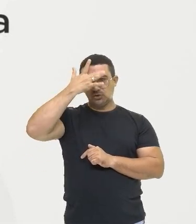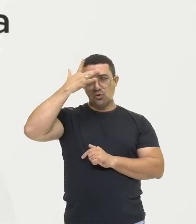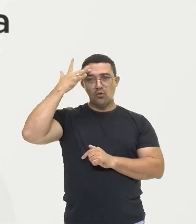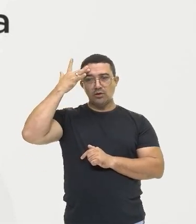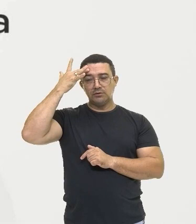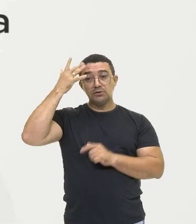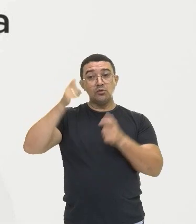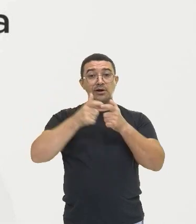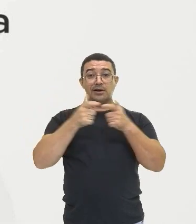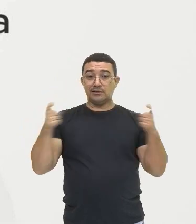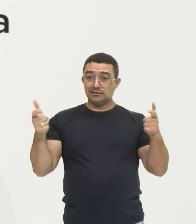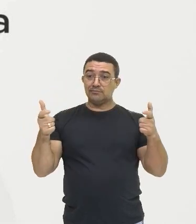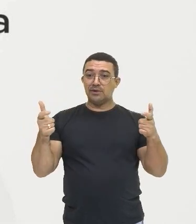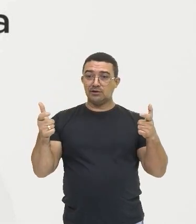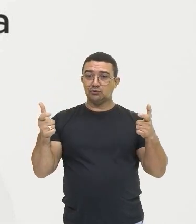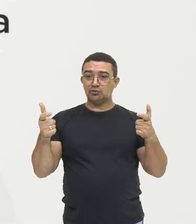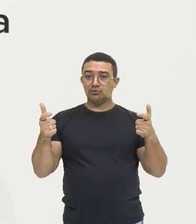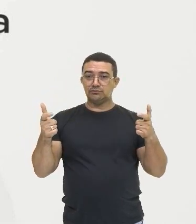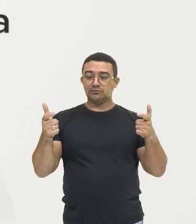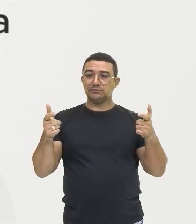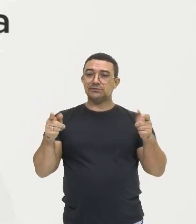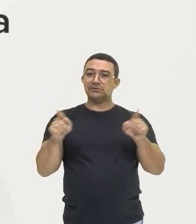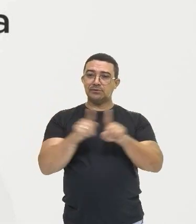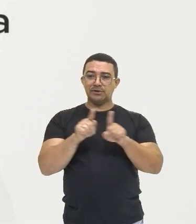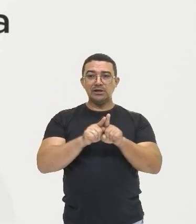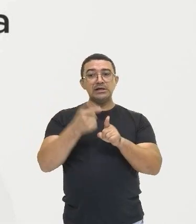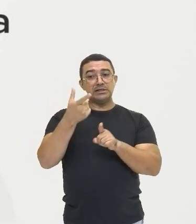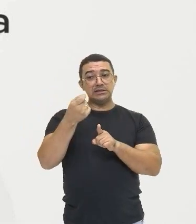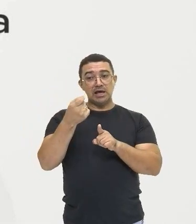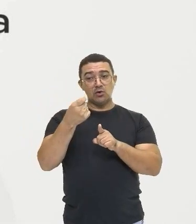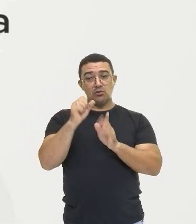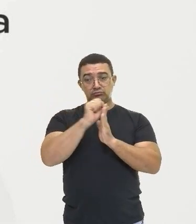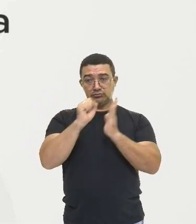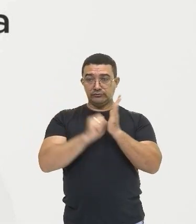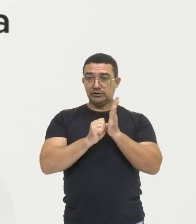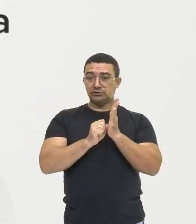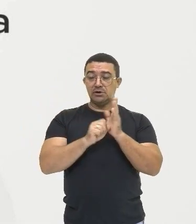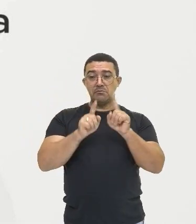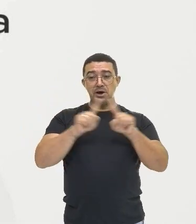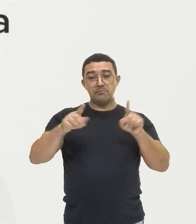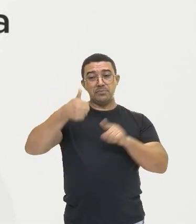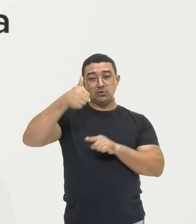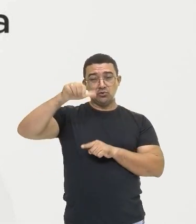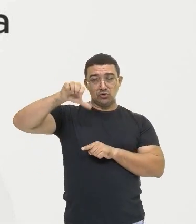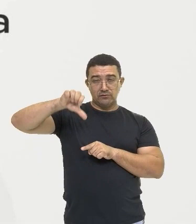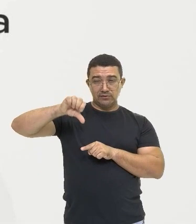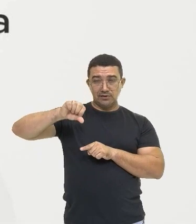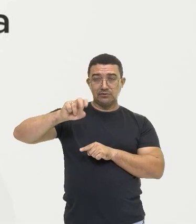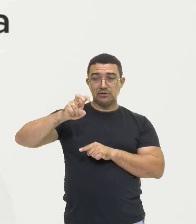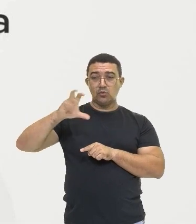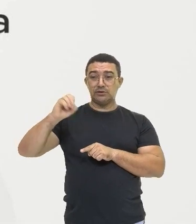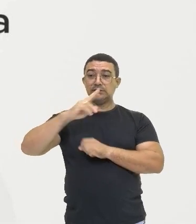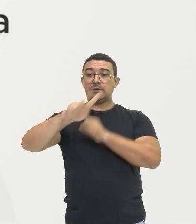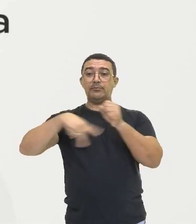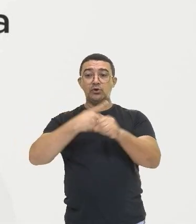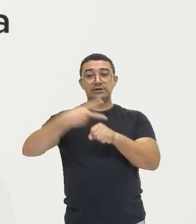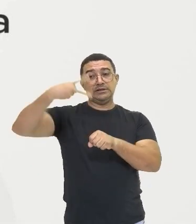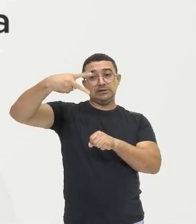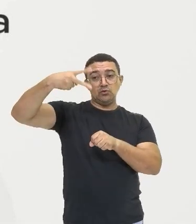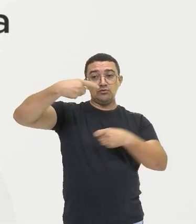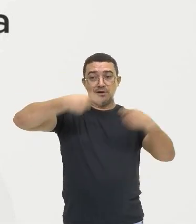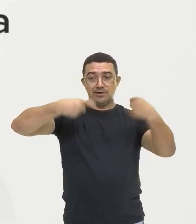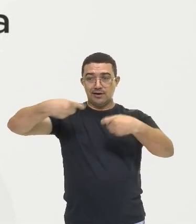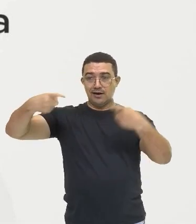crescimento populacional ele se intensifica no século XX, mas a partir de 1950, no pós-Segunda Guerra Mundial, quando a gente vai